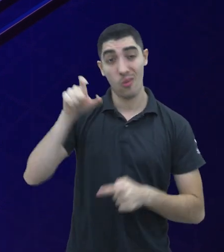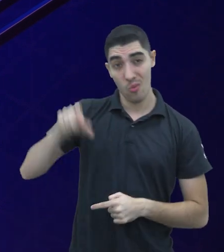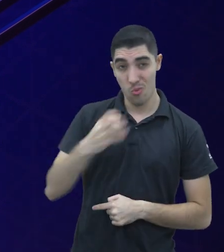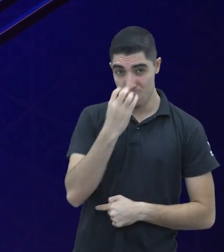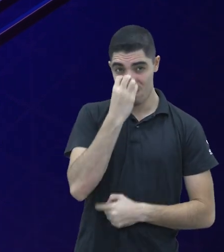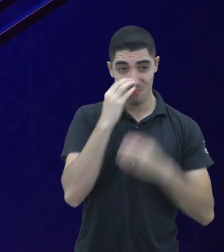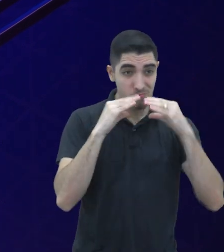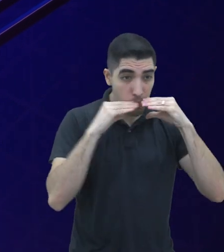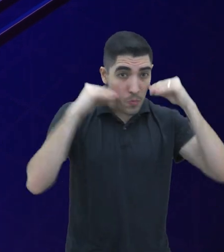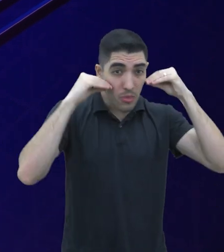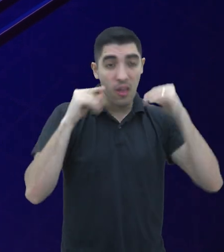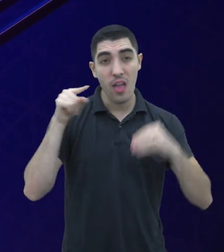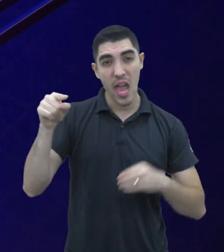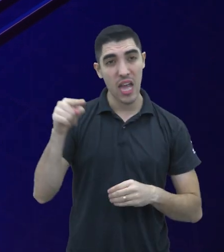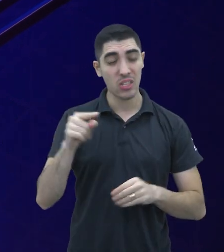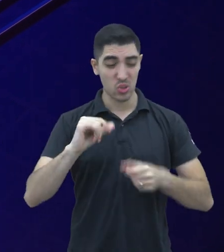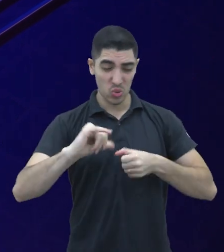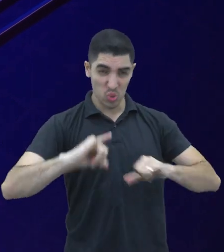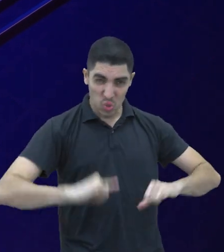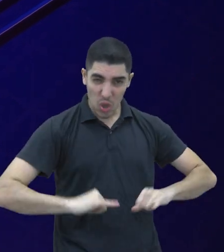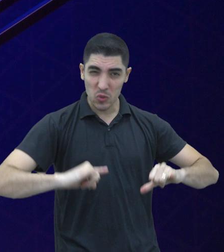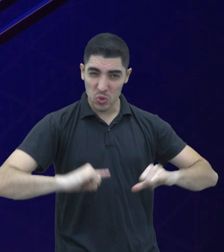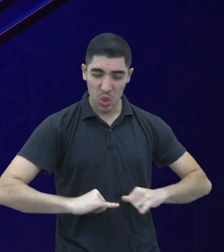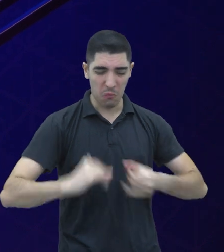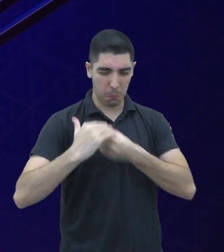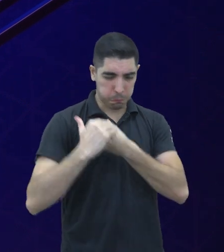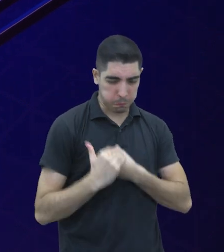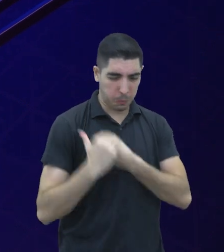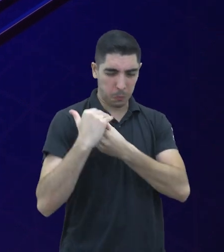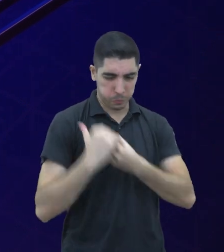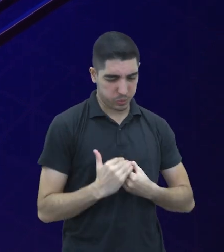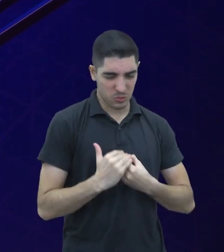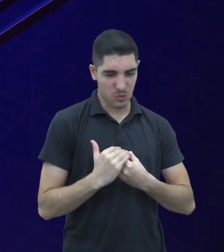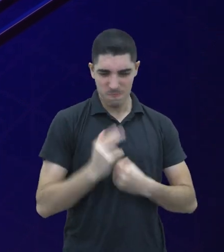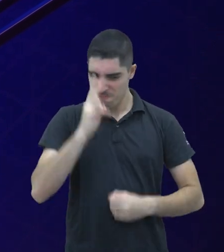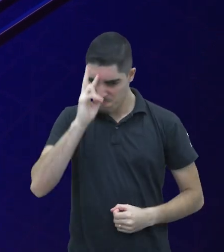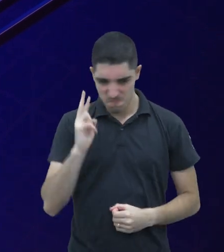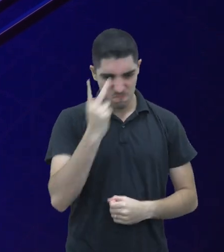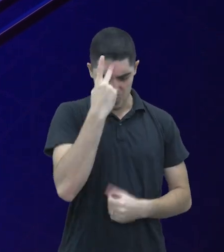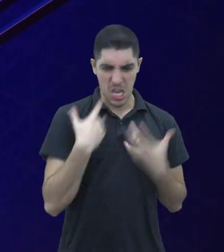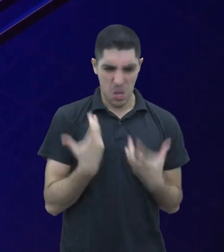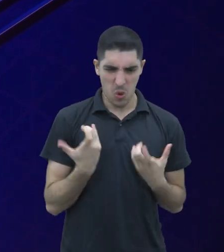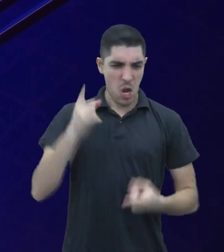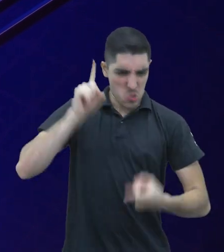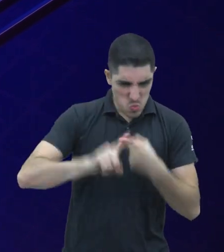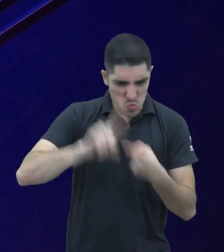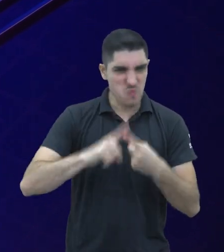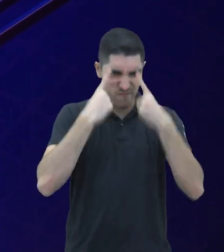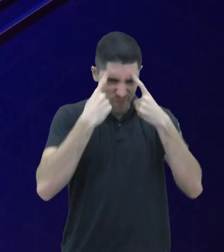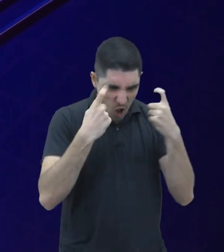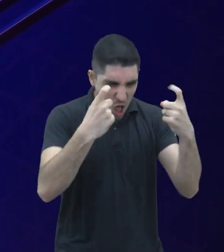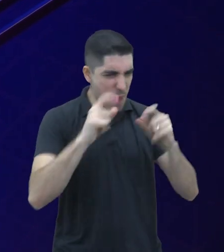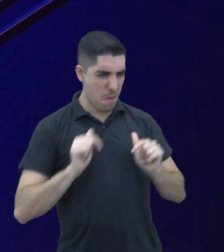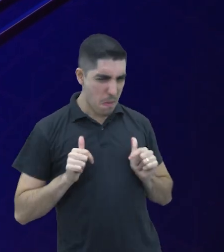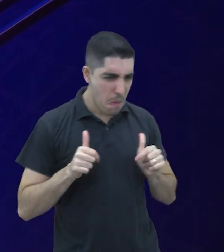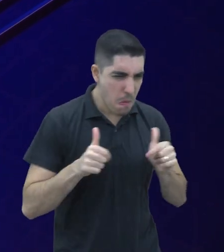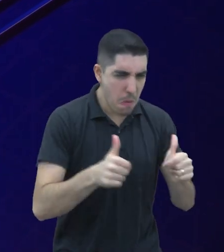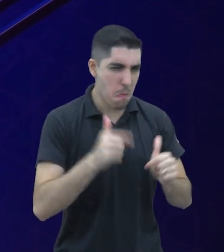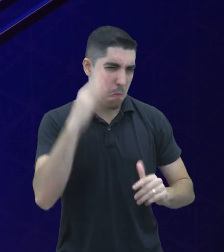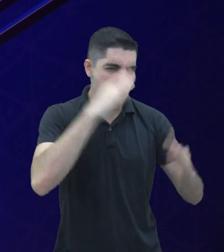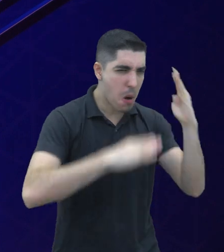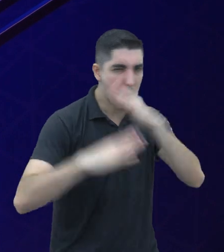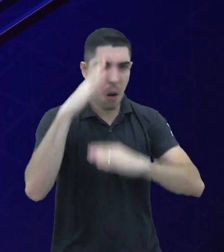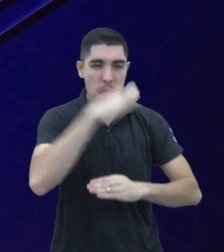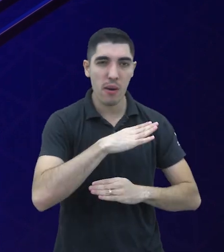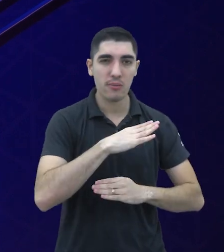lado contrário total. Então, assim, ele sofreu com a violência e ele escolheu agir pela violência e não para fazer justiça.